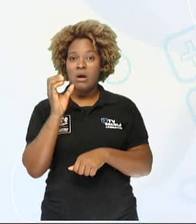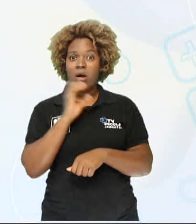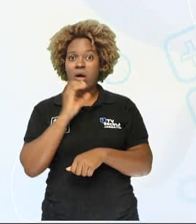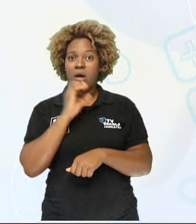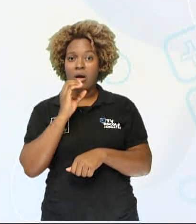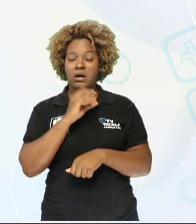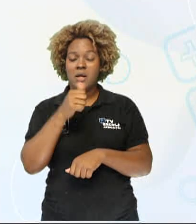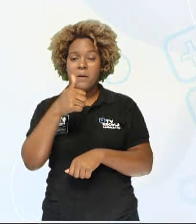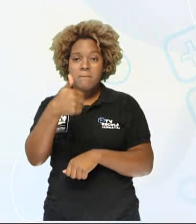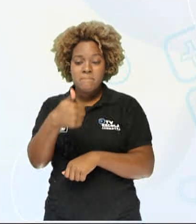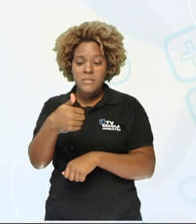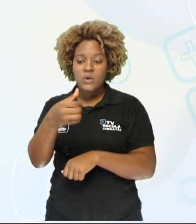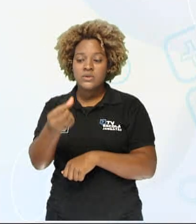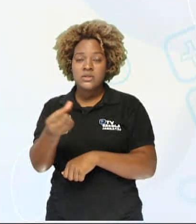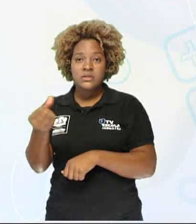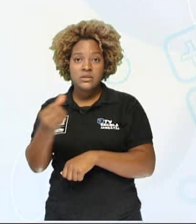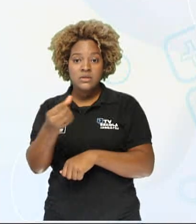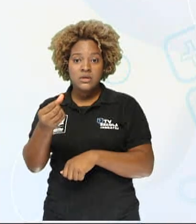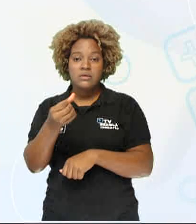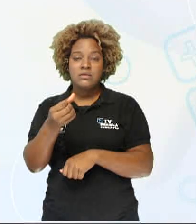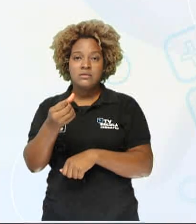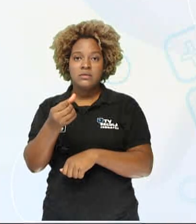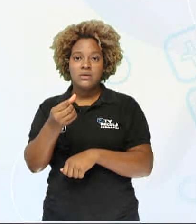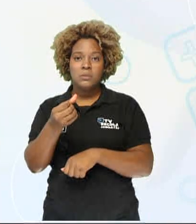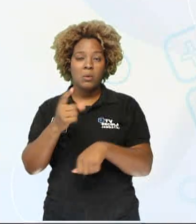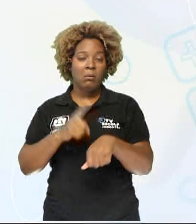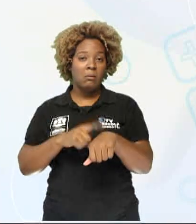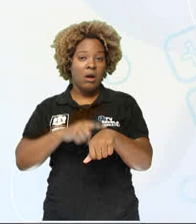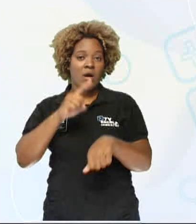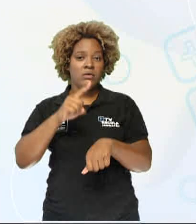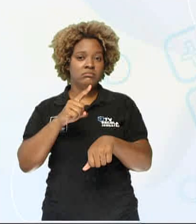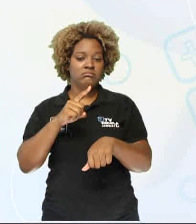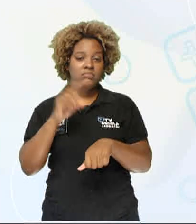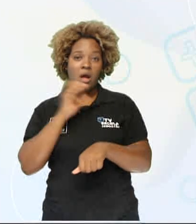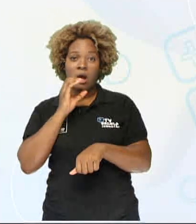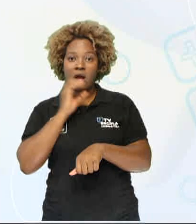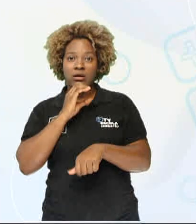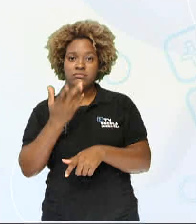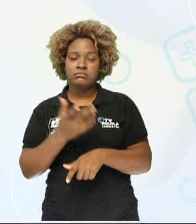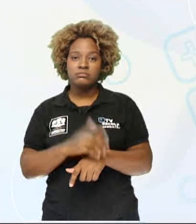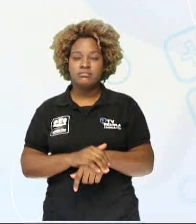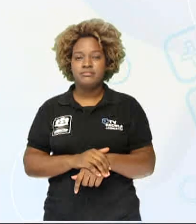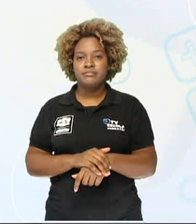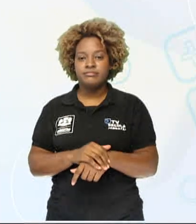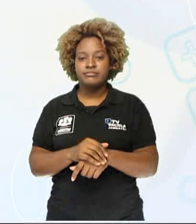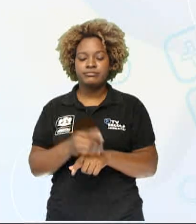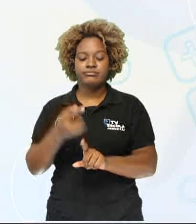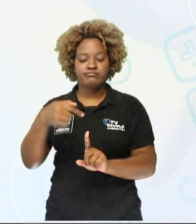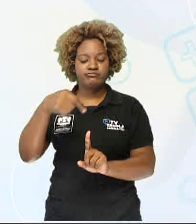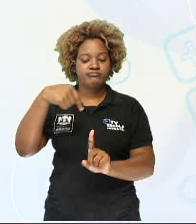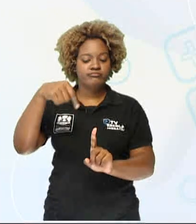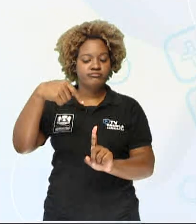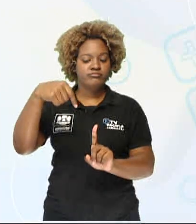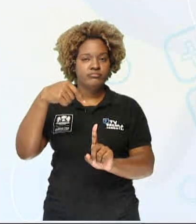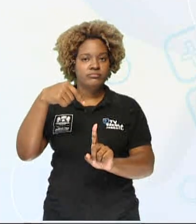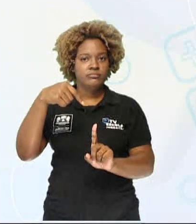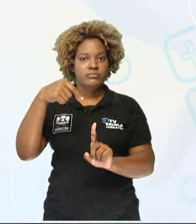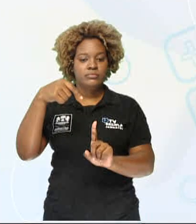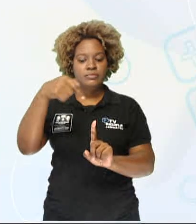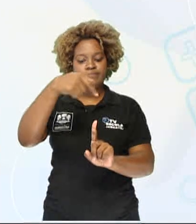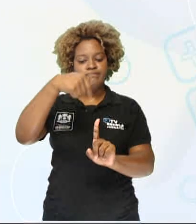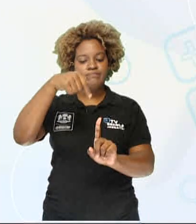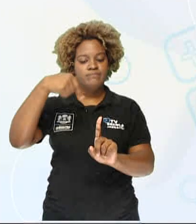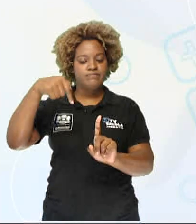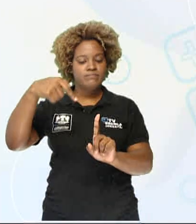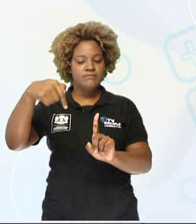1.666 km por hora. A rotação ocorre em sentido anti-horário, ou seja, do oeste para o